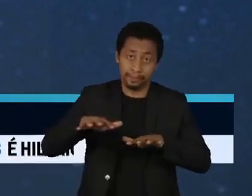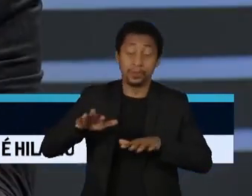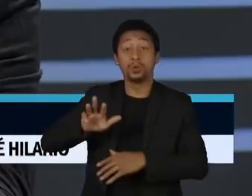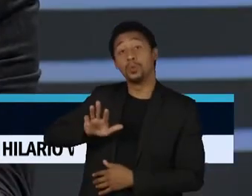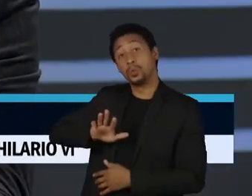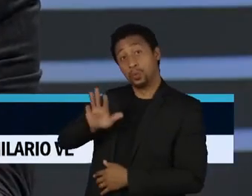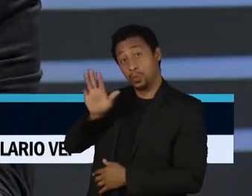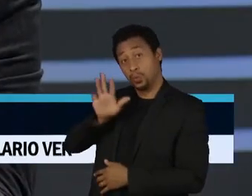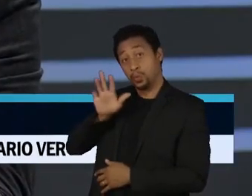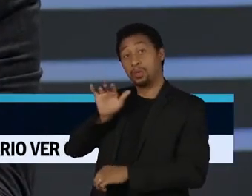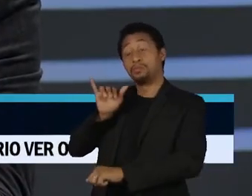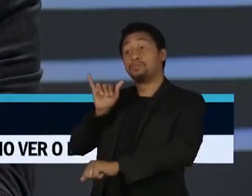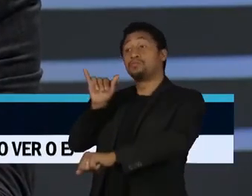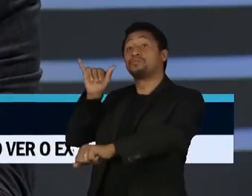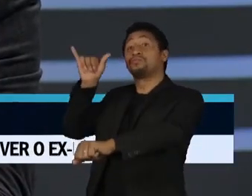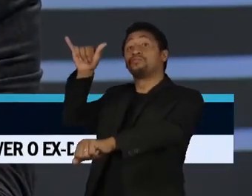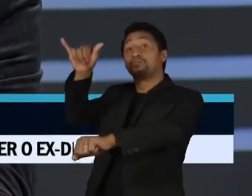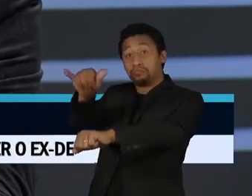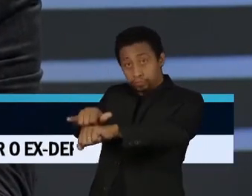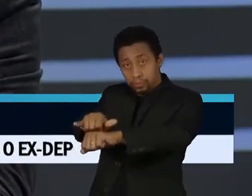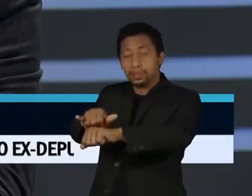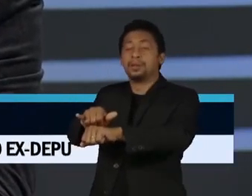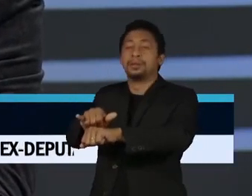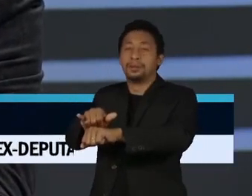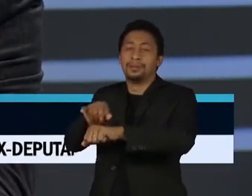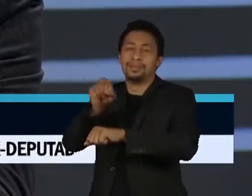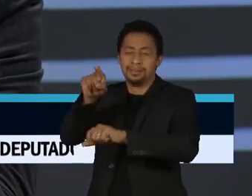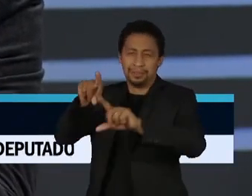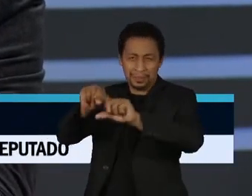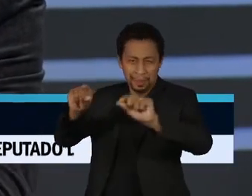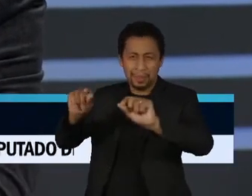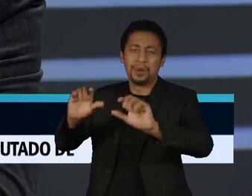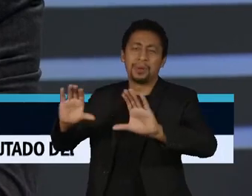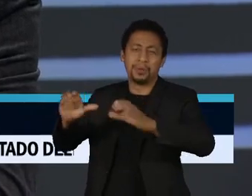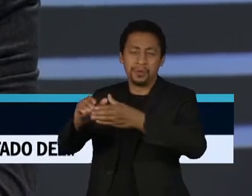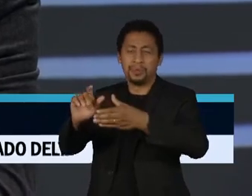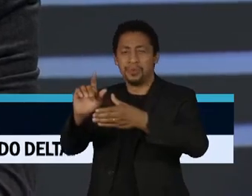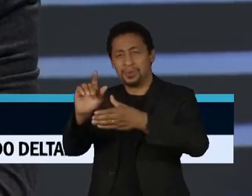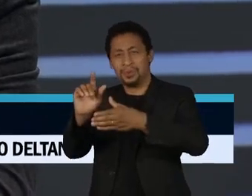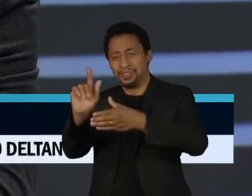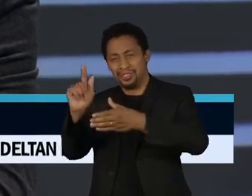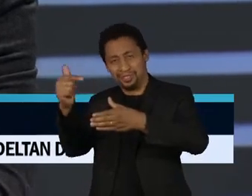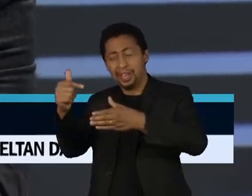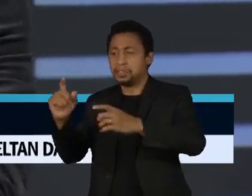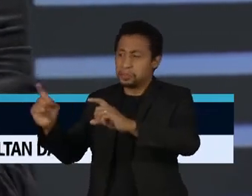Lula botando a importância do Jessé essa questão vai ser um dos grandes temas